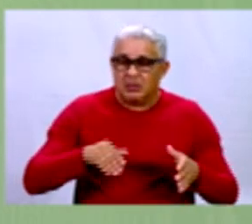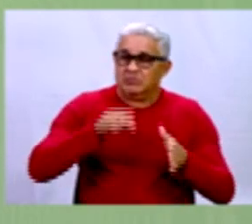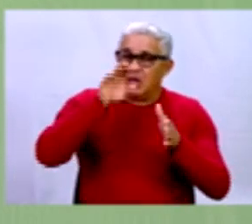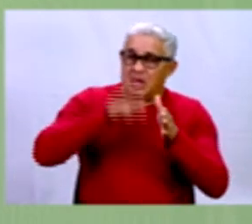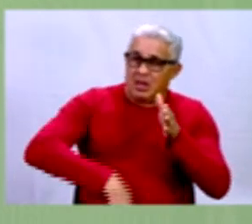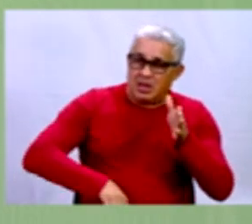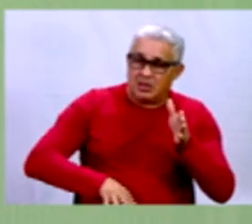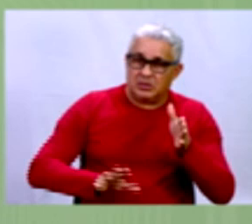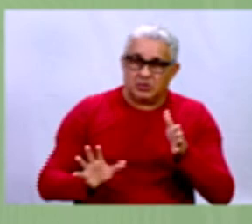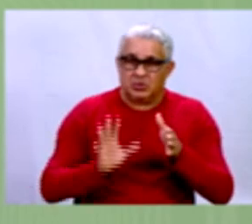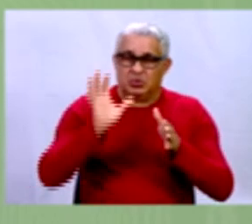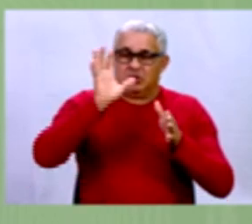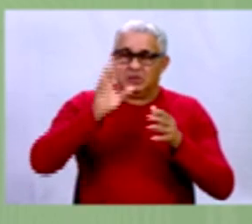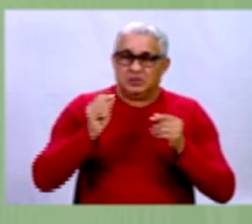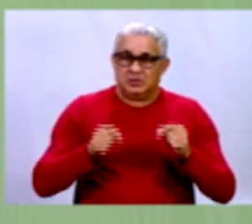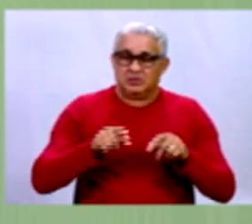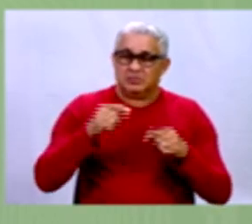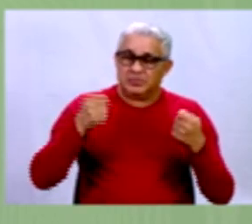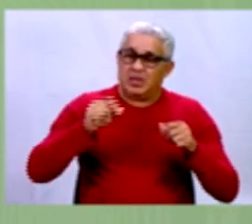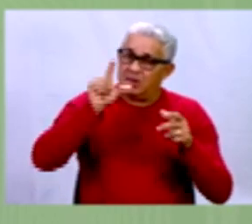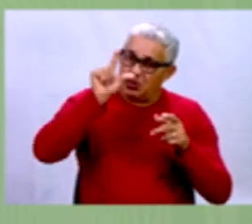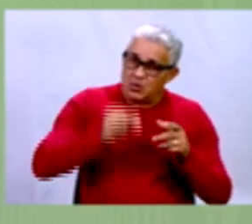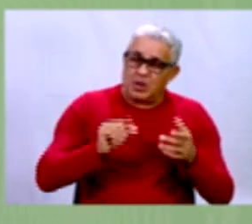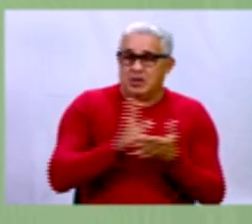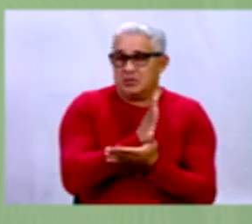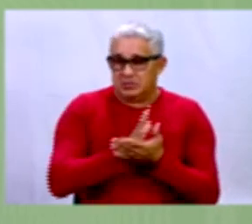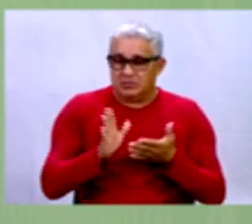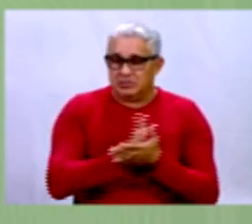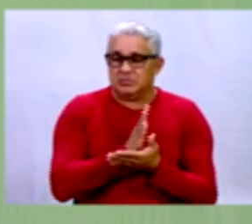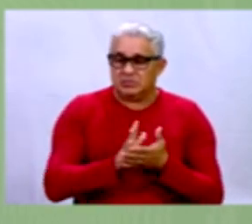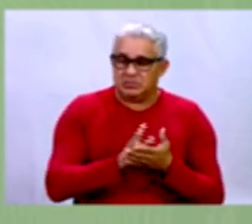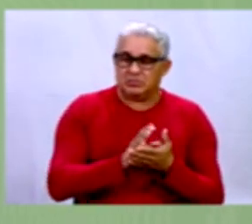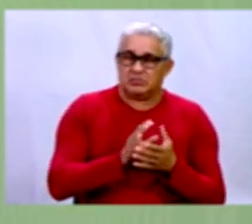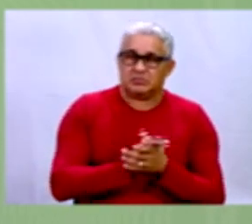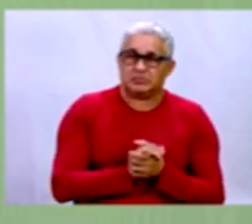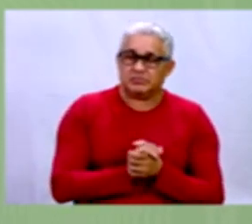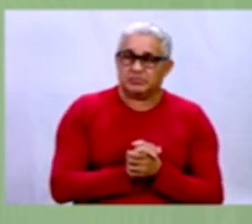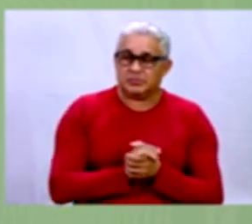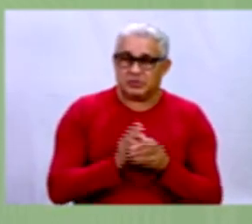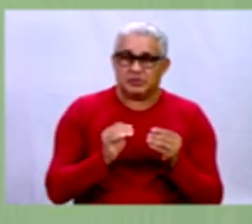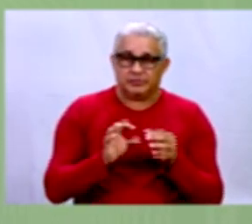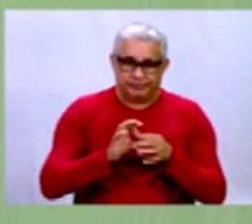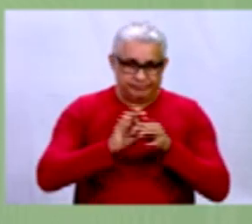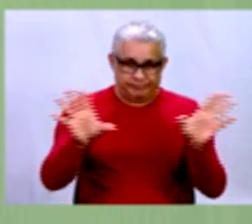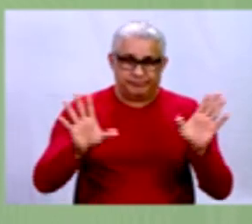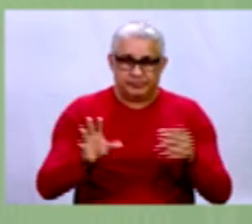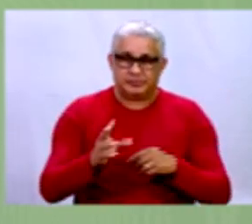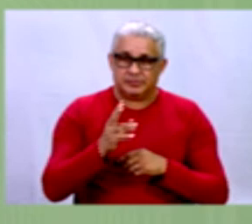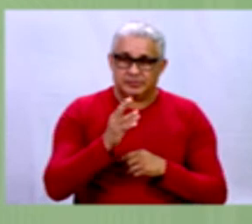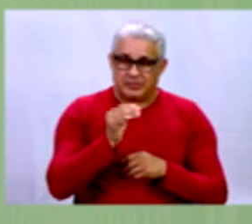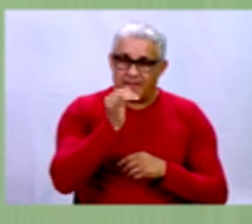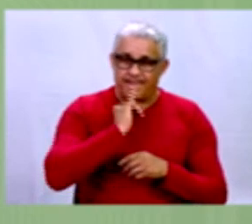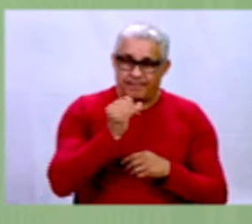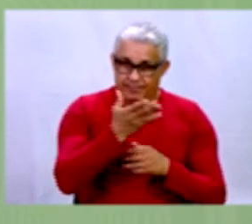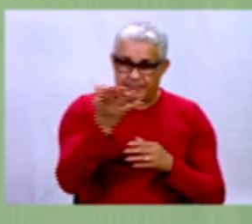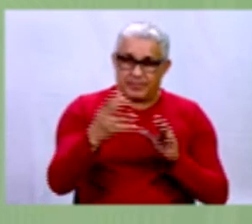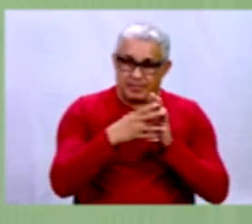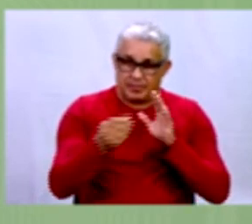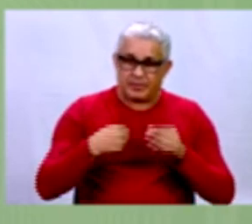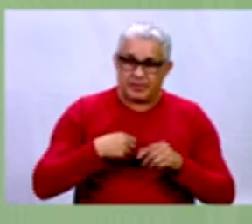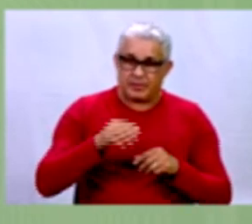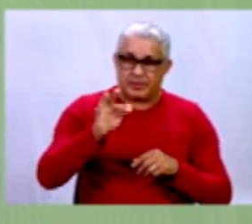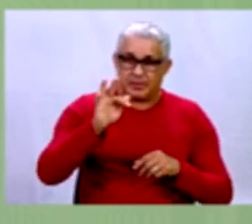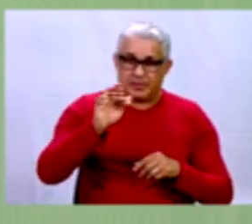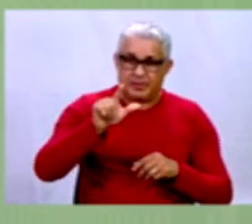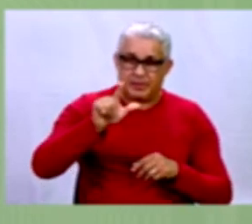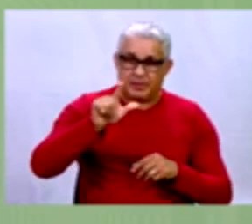têm que reduzir algum custo, tá? Então é o seguinte, eu vou deixar como exemplo esse fluxo de caixa, eu gostaria muito